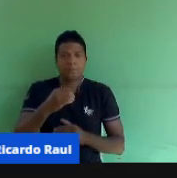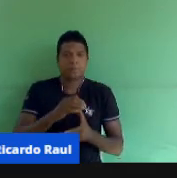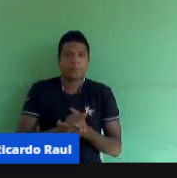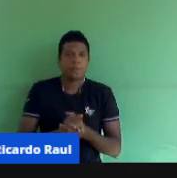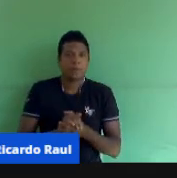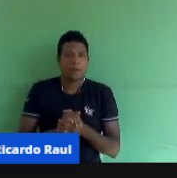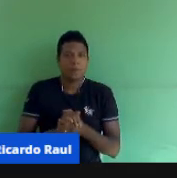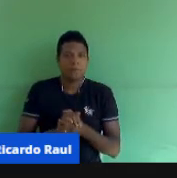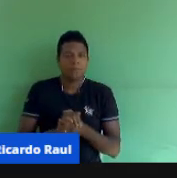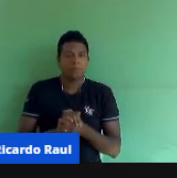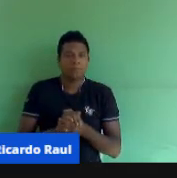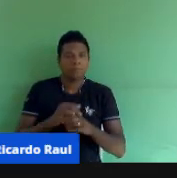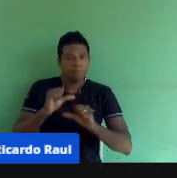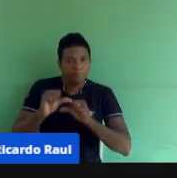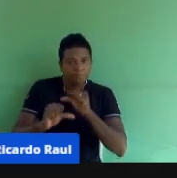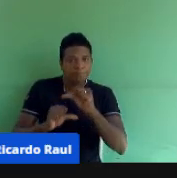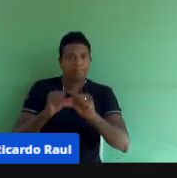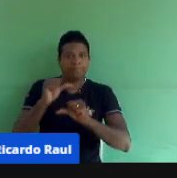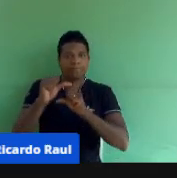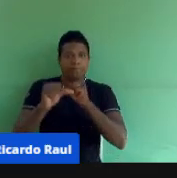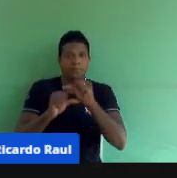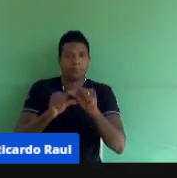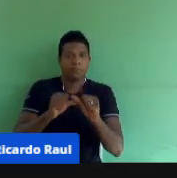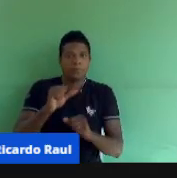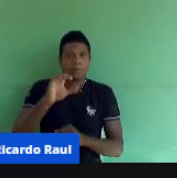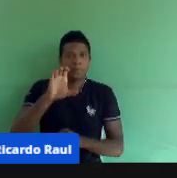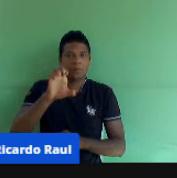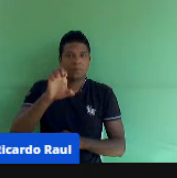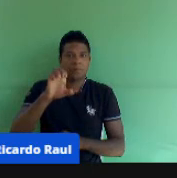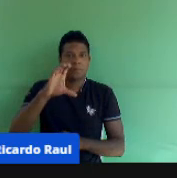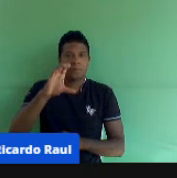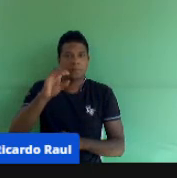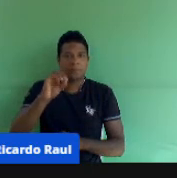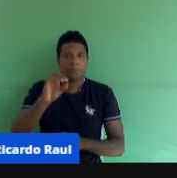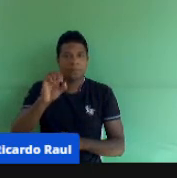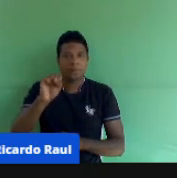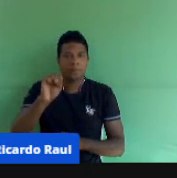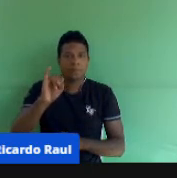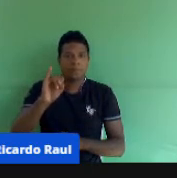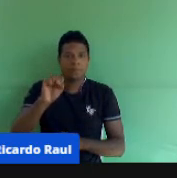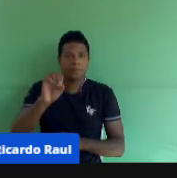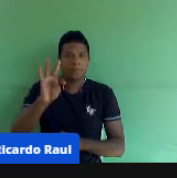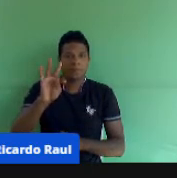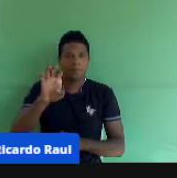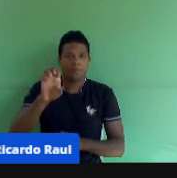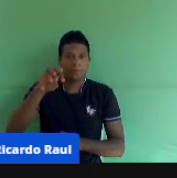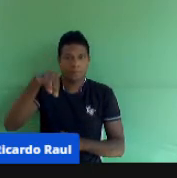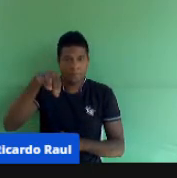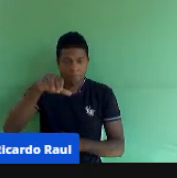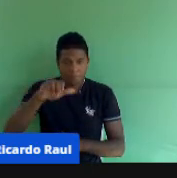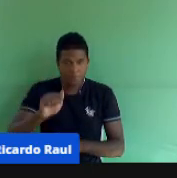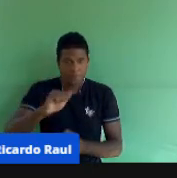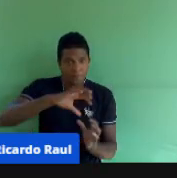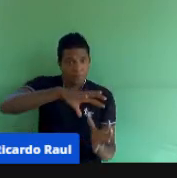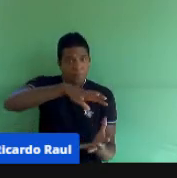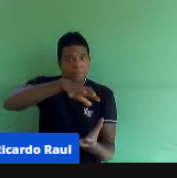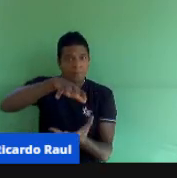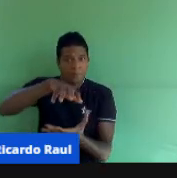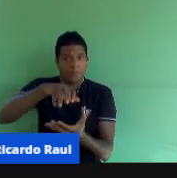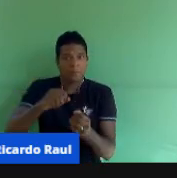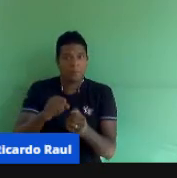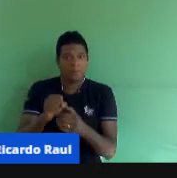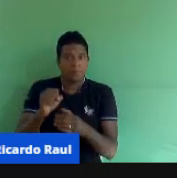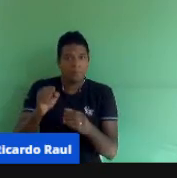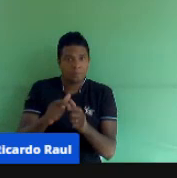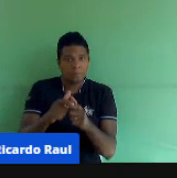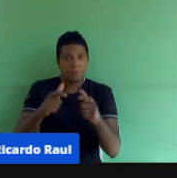têm que buscar, né, combater aí a crise climática, restaurar os seus ecossistemas e aumentar aí a segurança